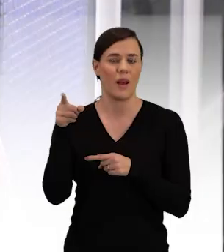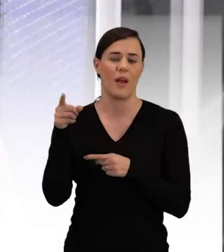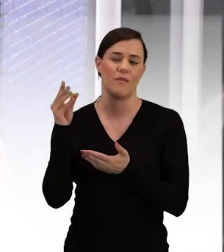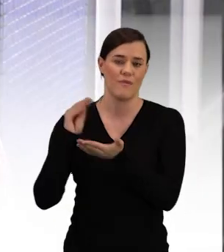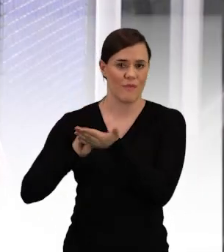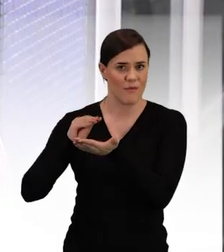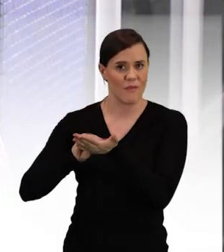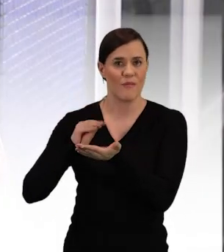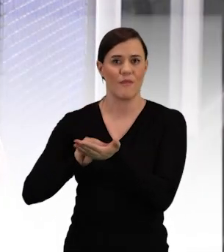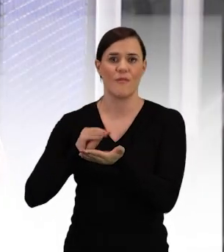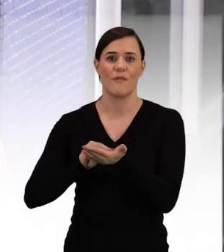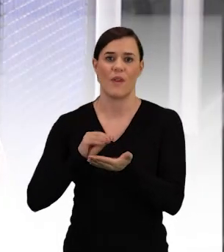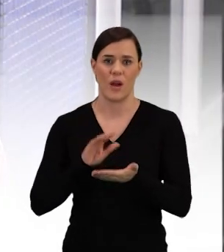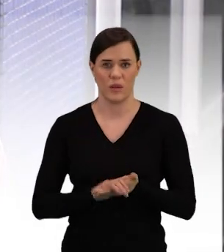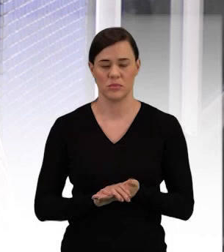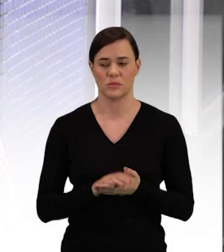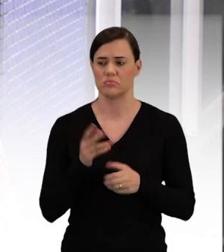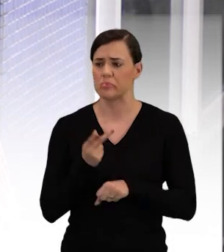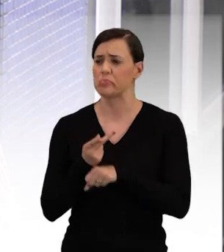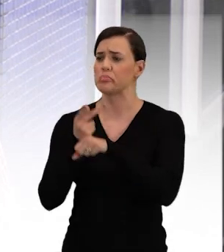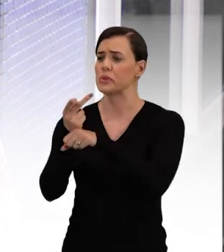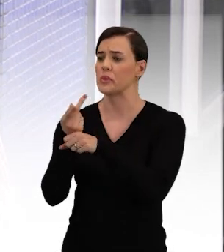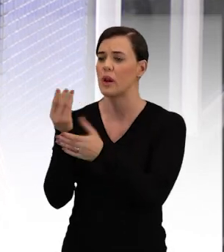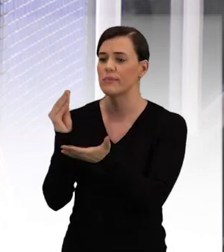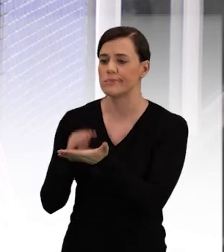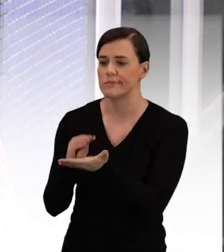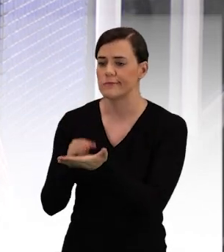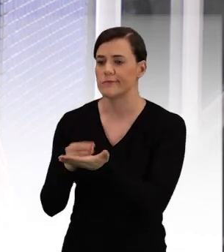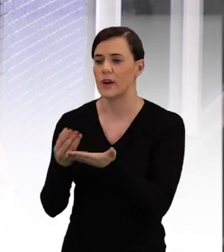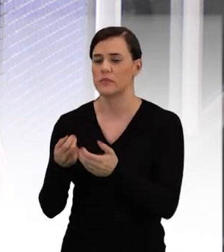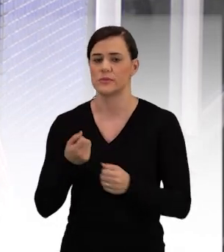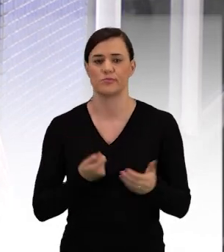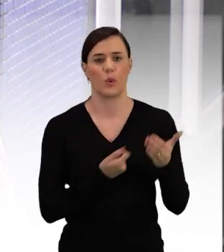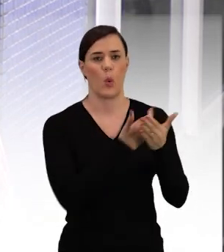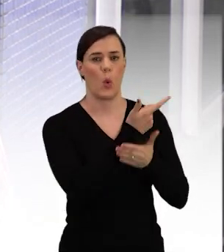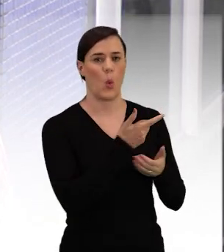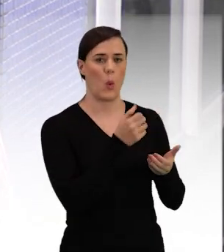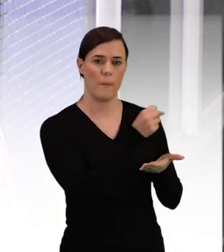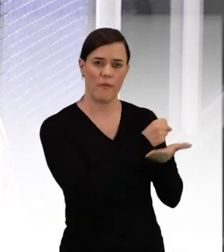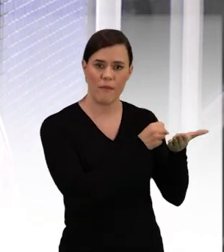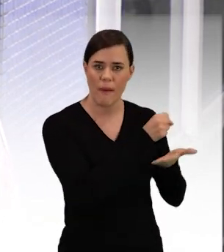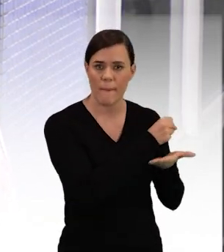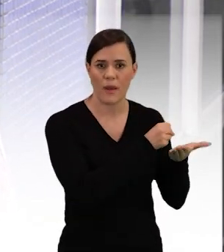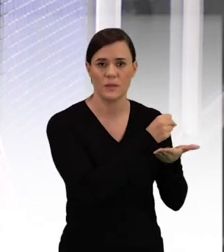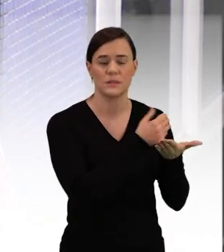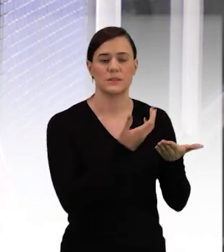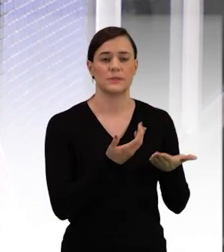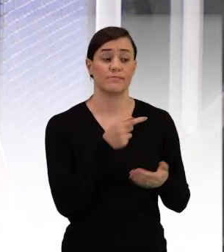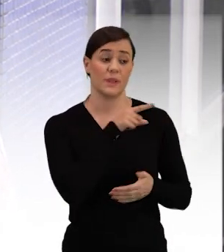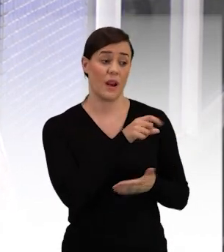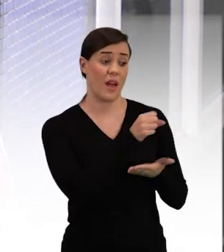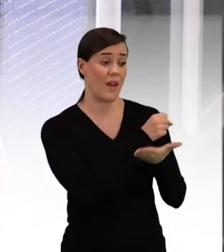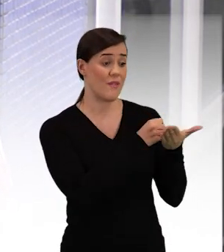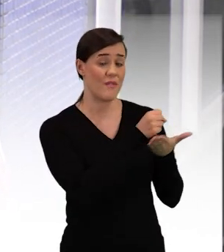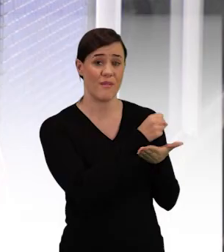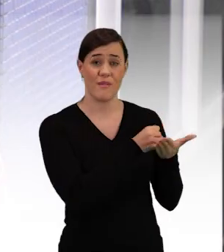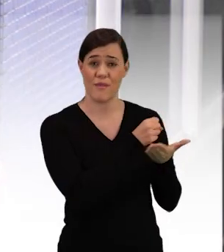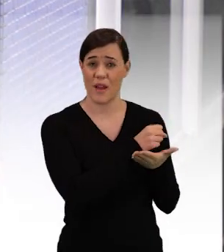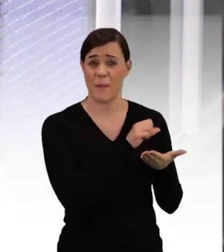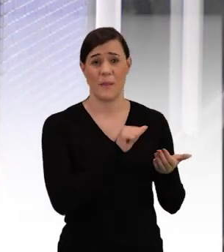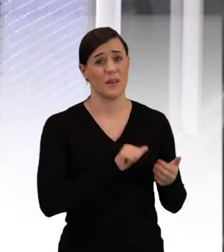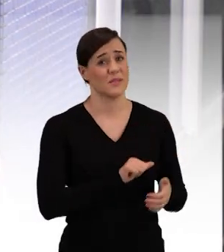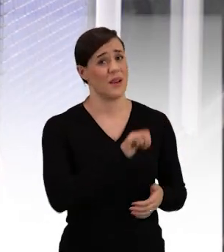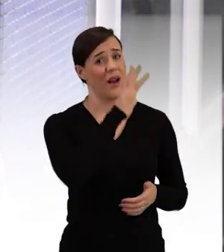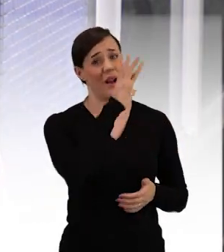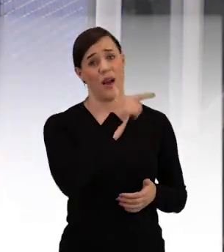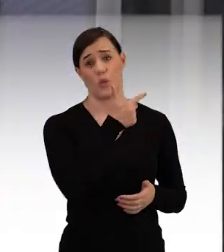rede. Então, vem buscar, tá em falta, né? Aí a gente tem que comprar na farmácia, né? E na farmácia o tanto que ele toma